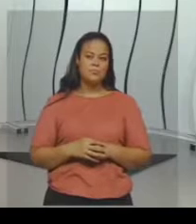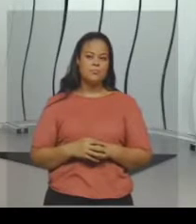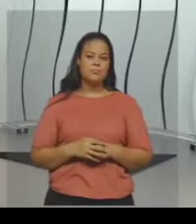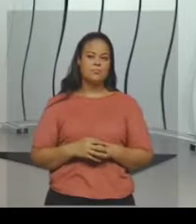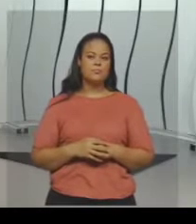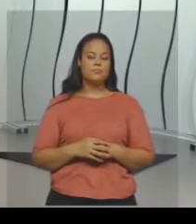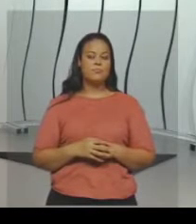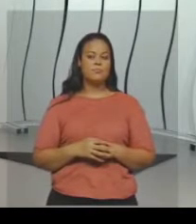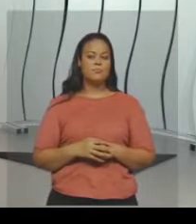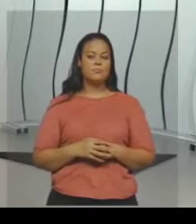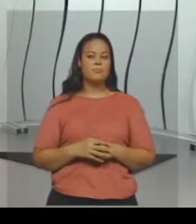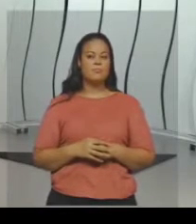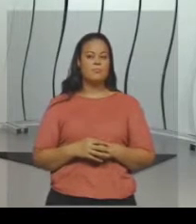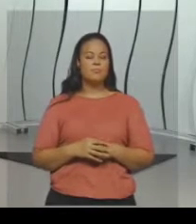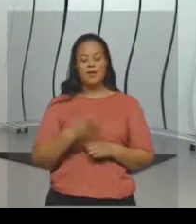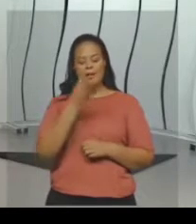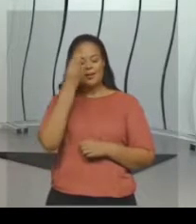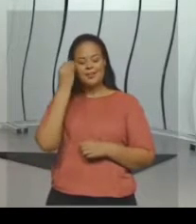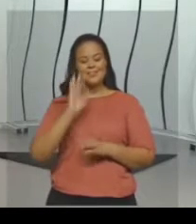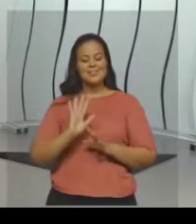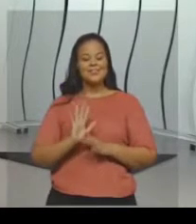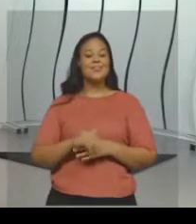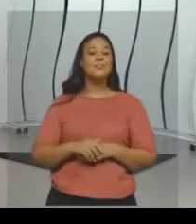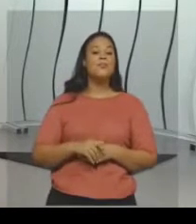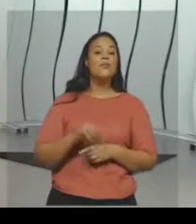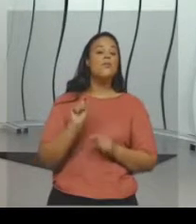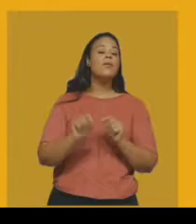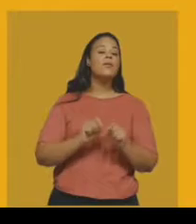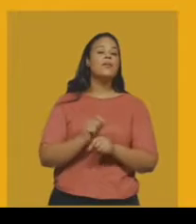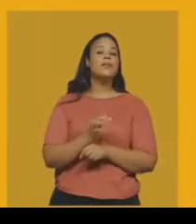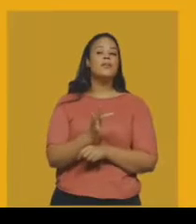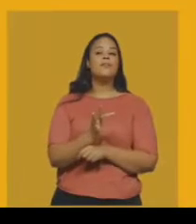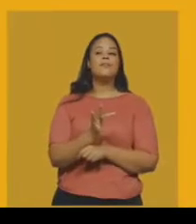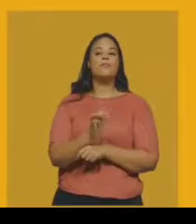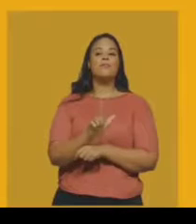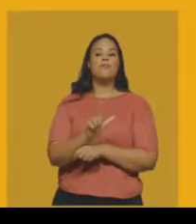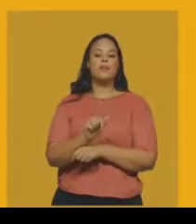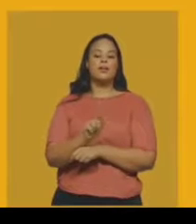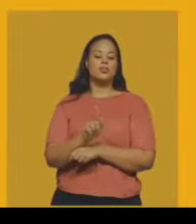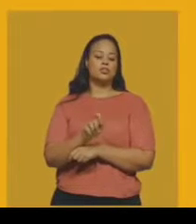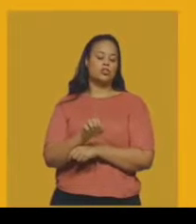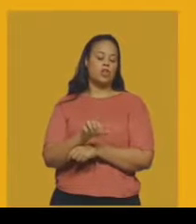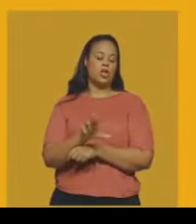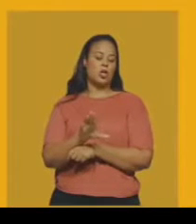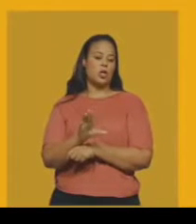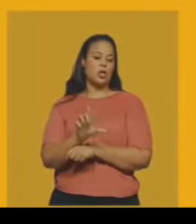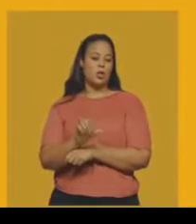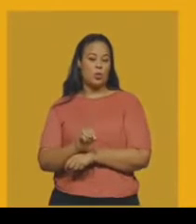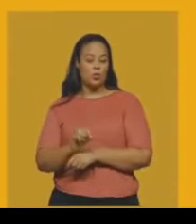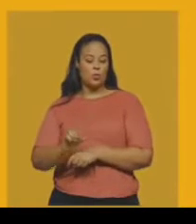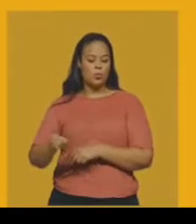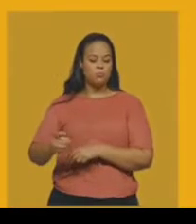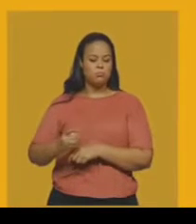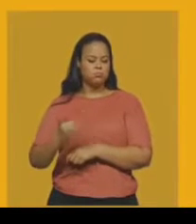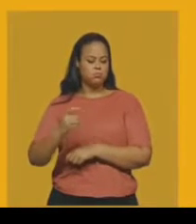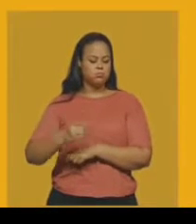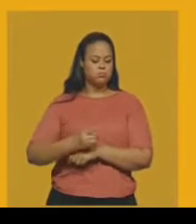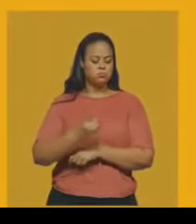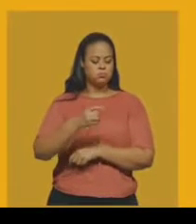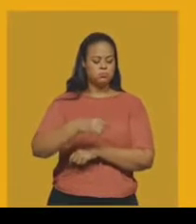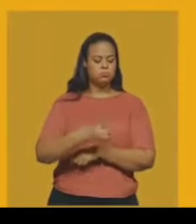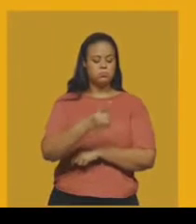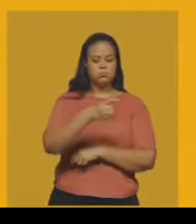Essa é a ideia. Sim, não posso esquecer o flagelo aqui, né? Que é uma estrutura locomotora. Esse flagelo ele se movimenta e isso vai